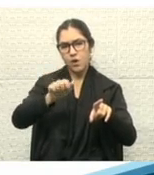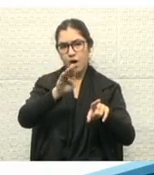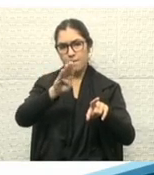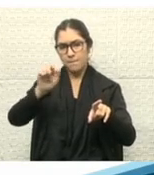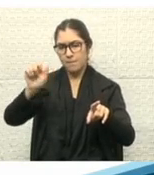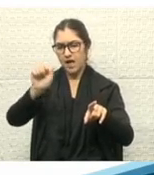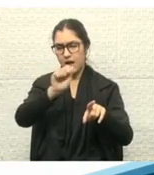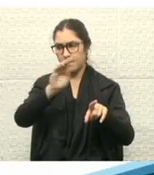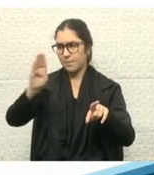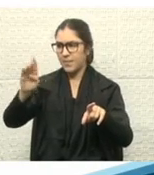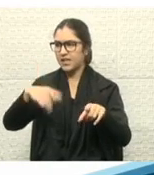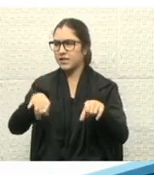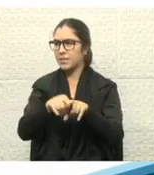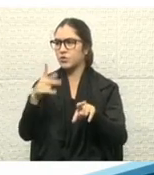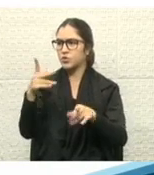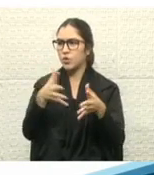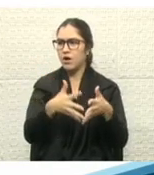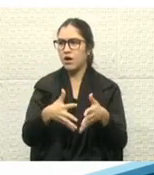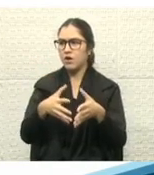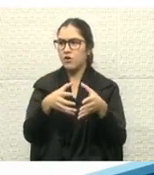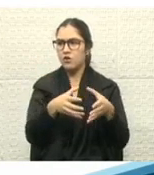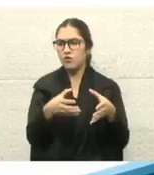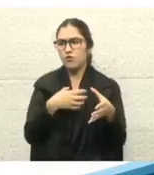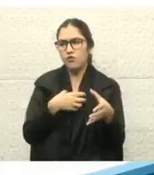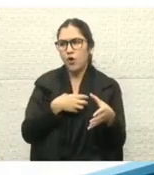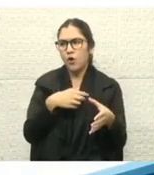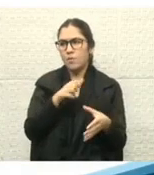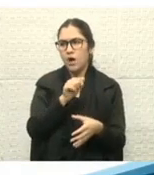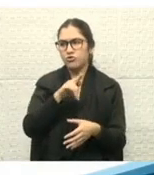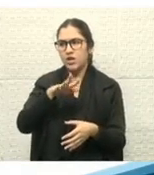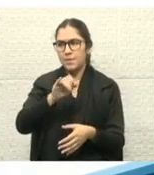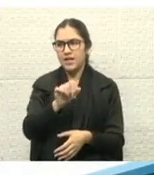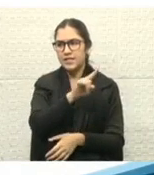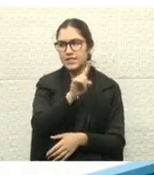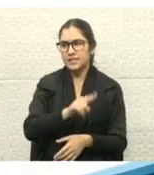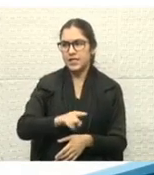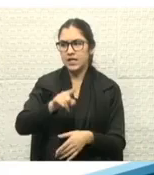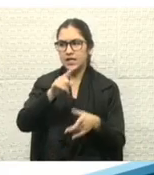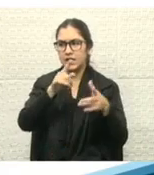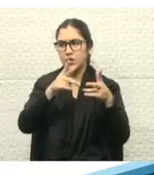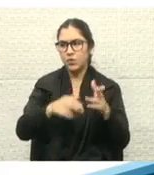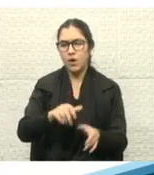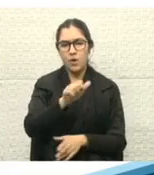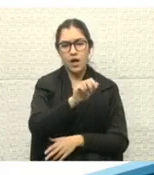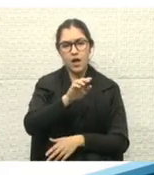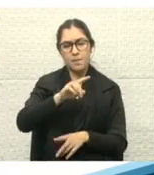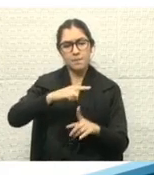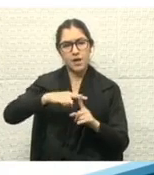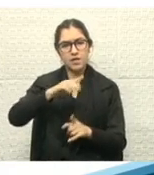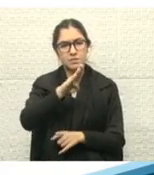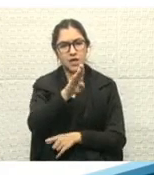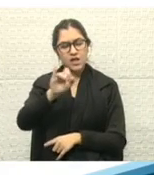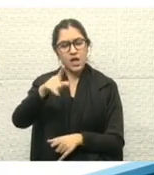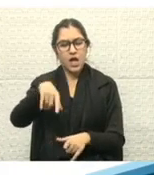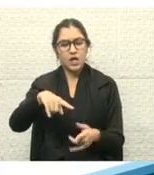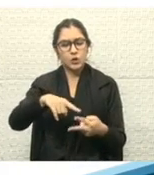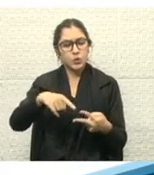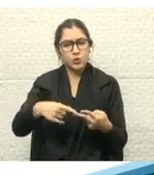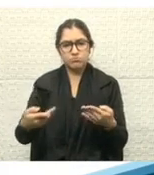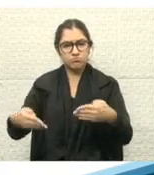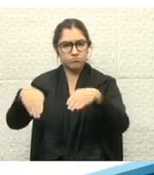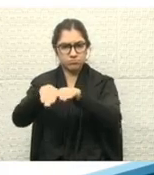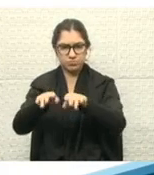AB, ou na sua forma algébrica, z igual a A mais BI. São duas representações